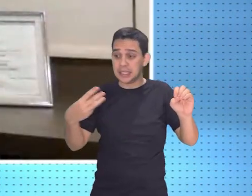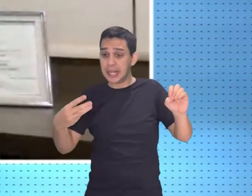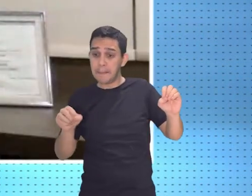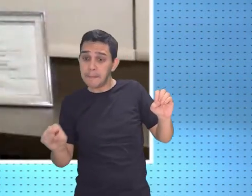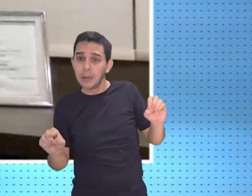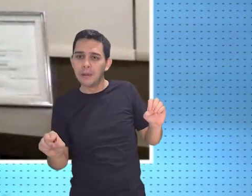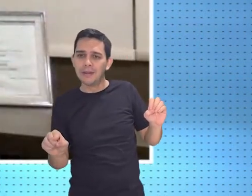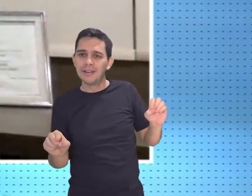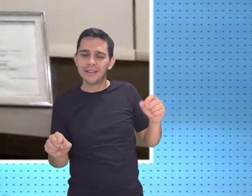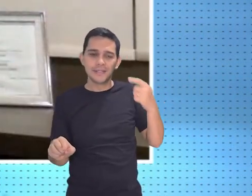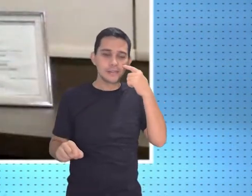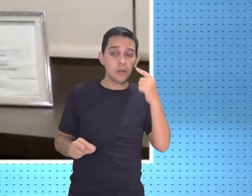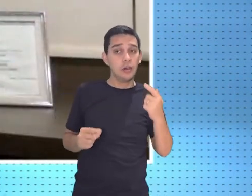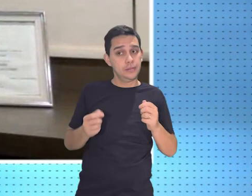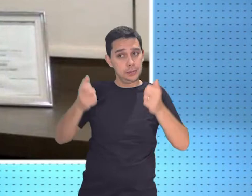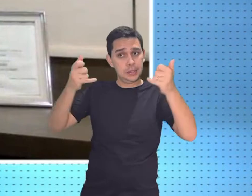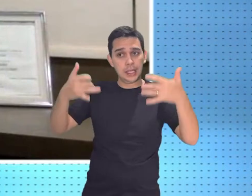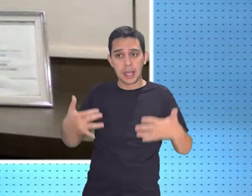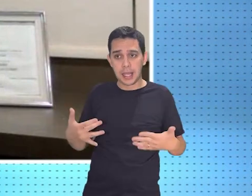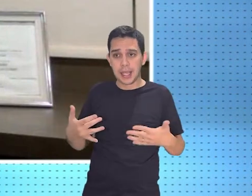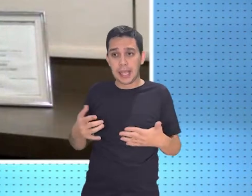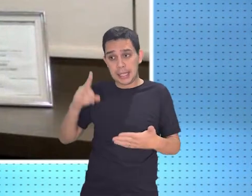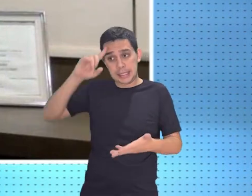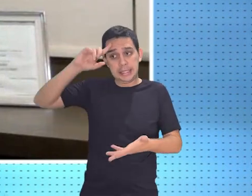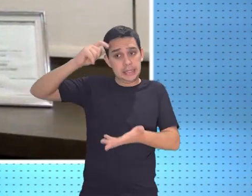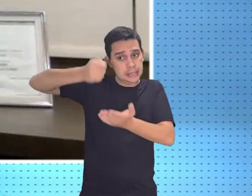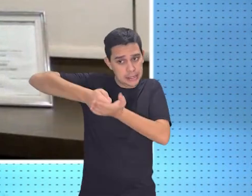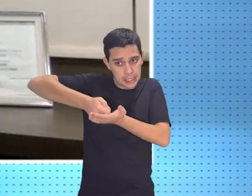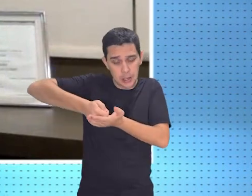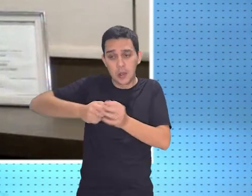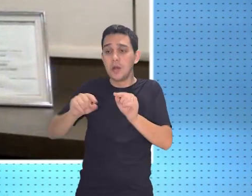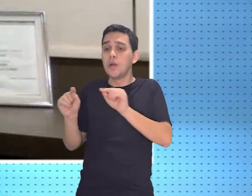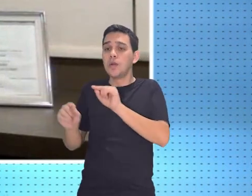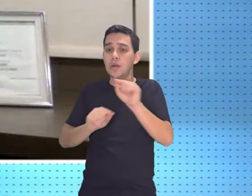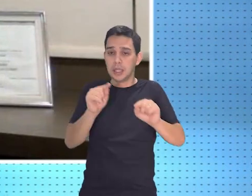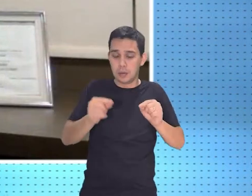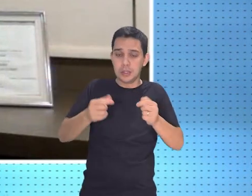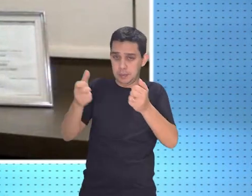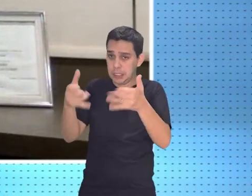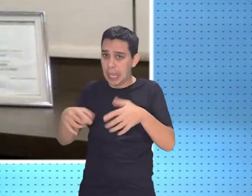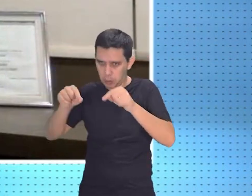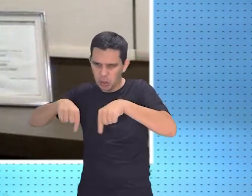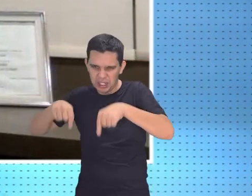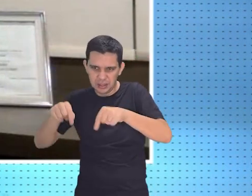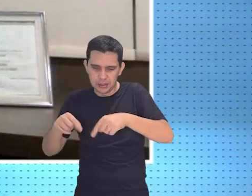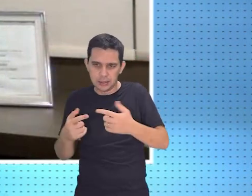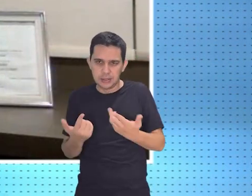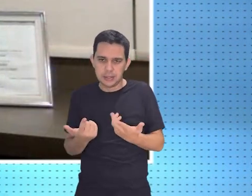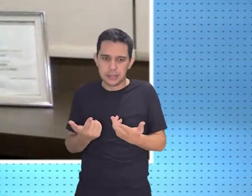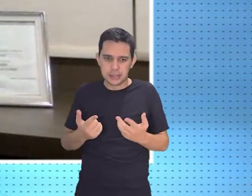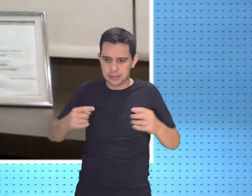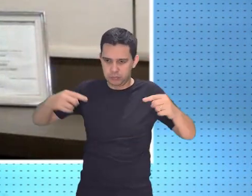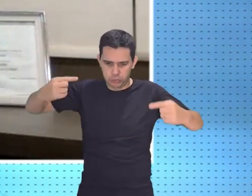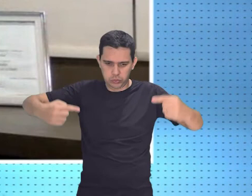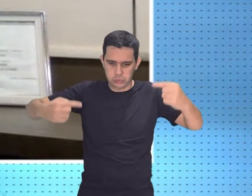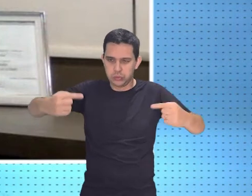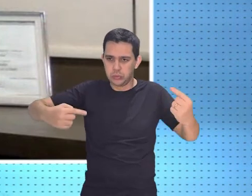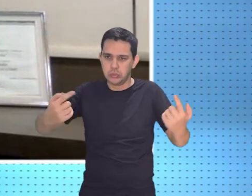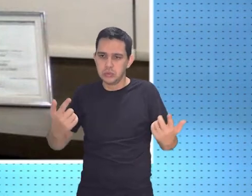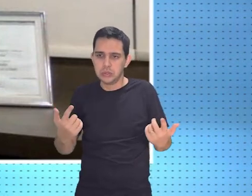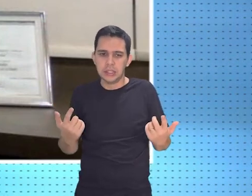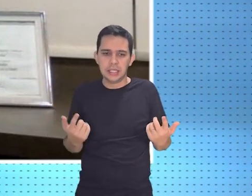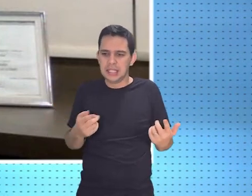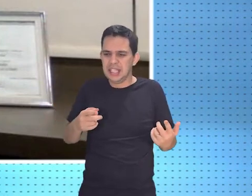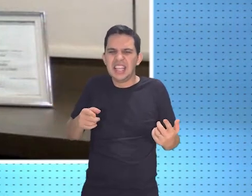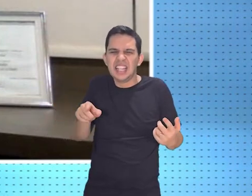julgado pelo TRT. E ressalto, essa decisão a que eu mencionei, nesse caso patrocinado,